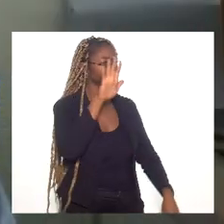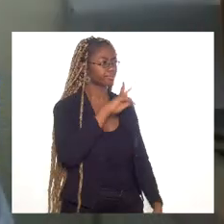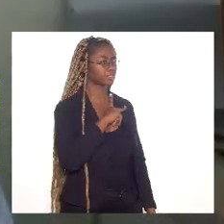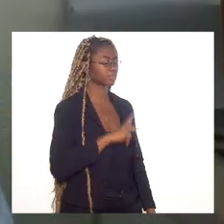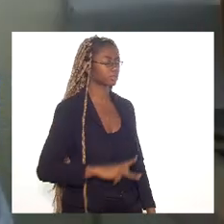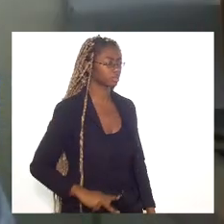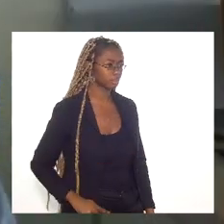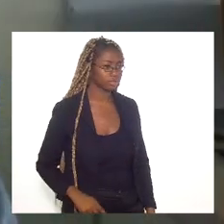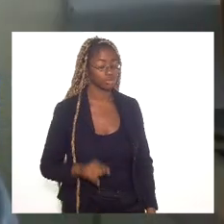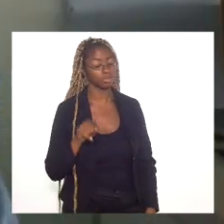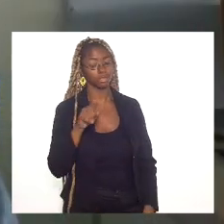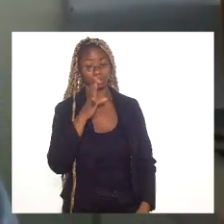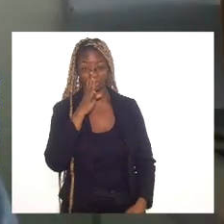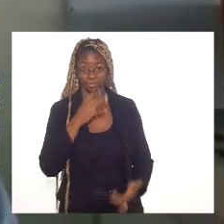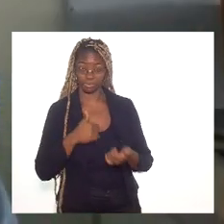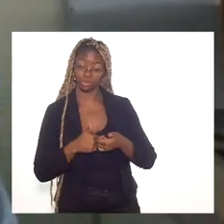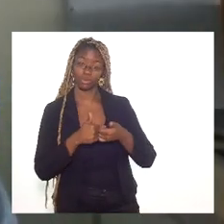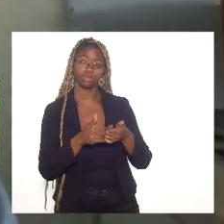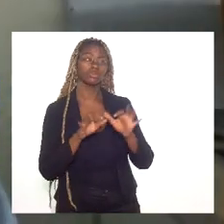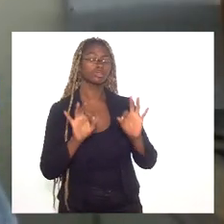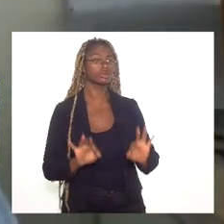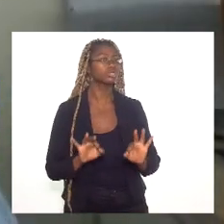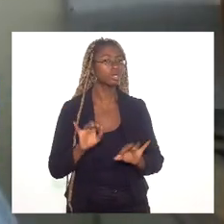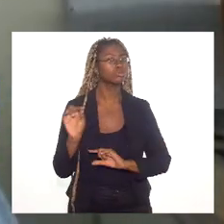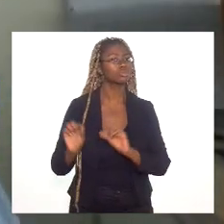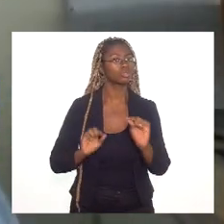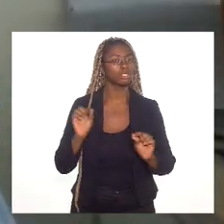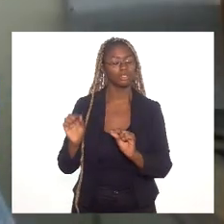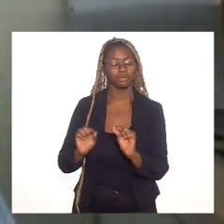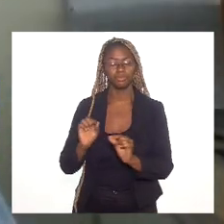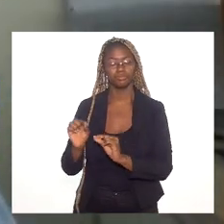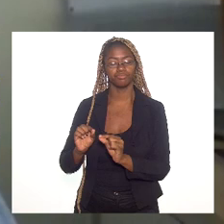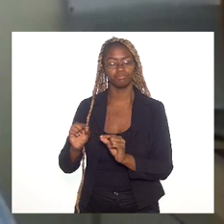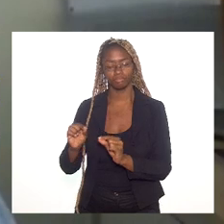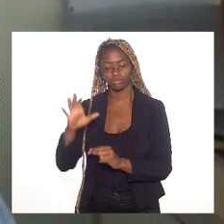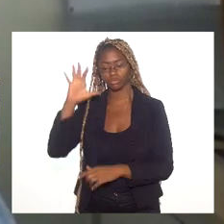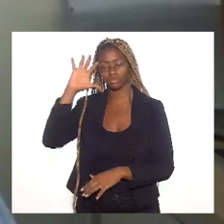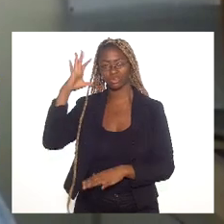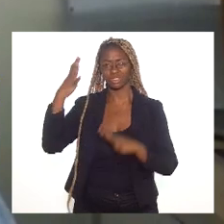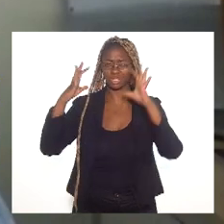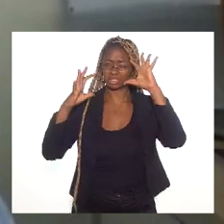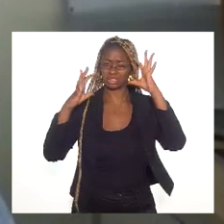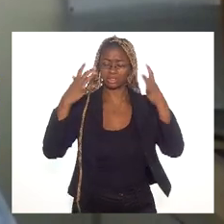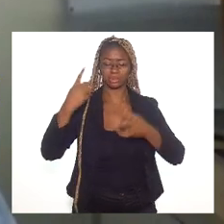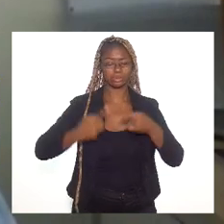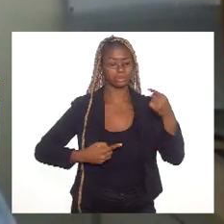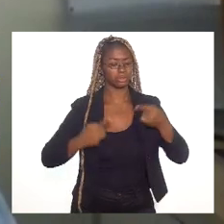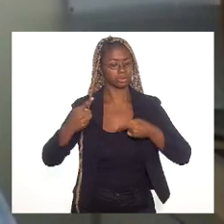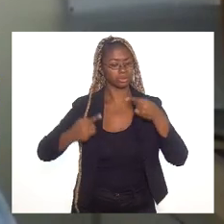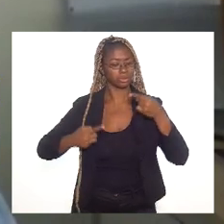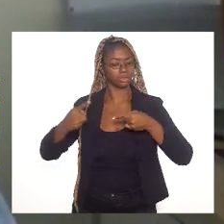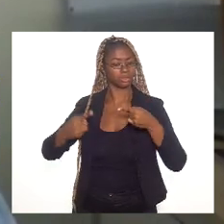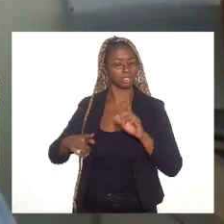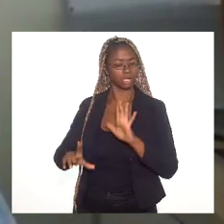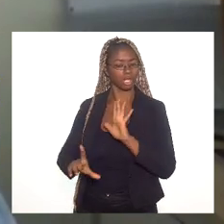bem o que foi a tramitação conturbada da